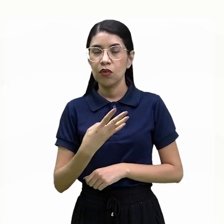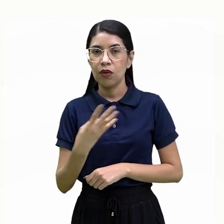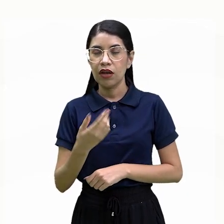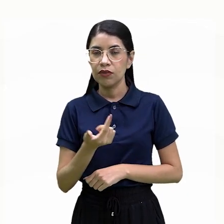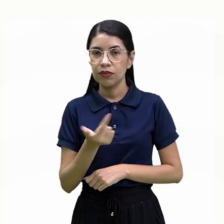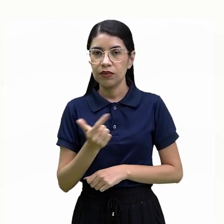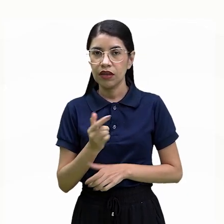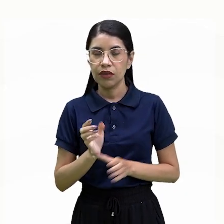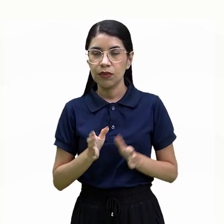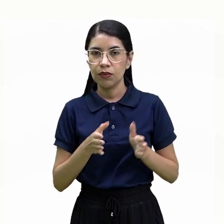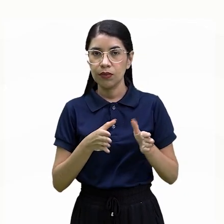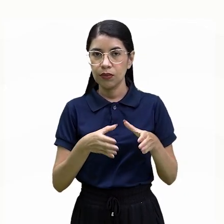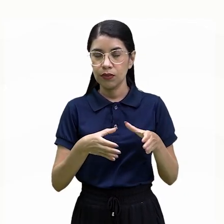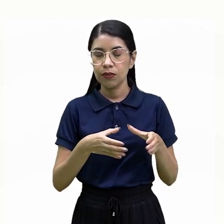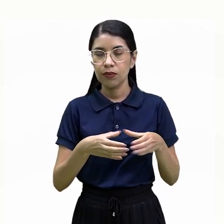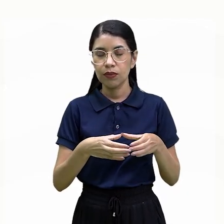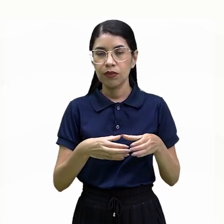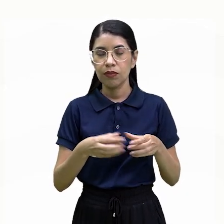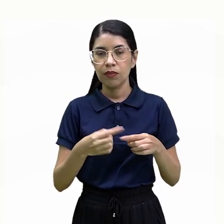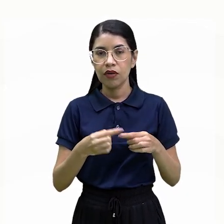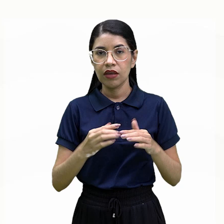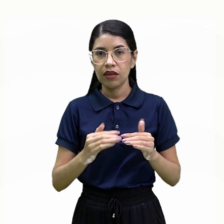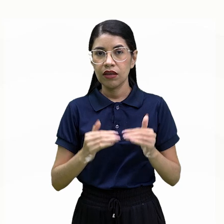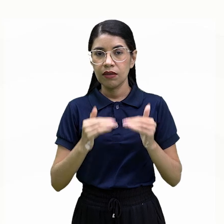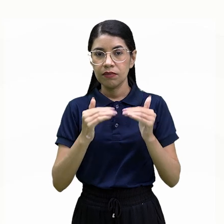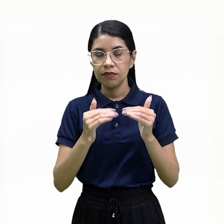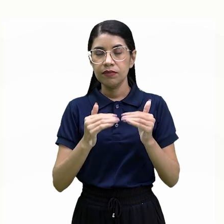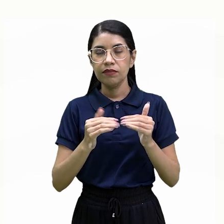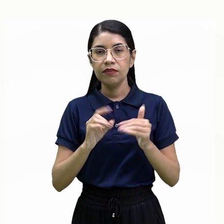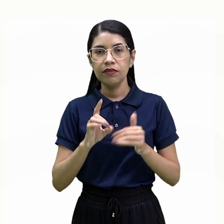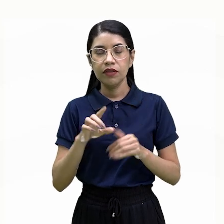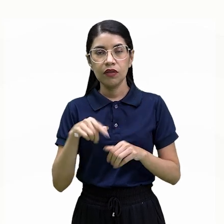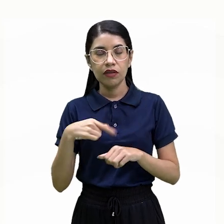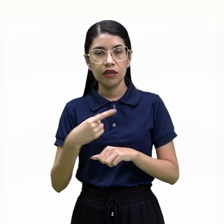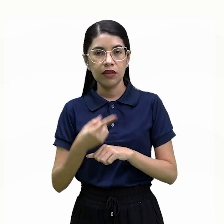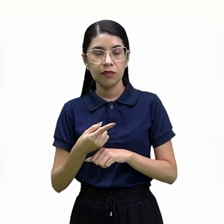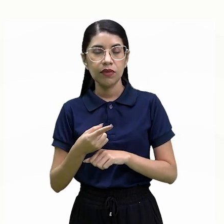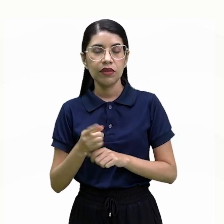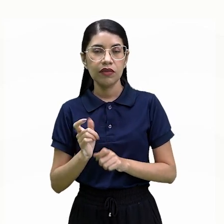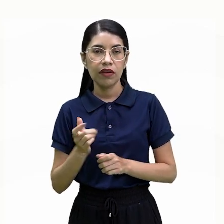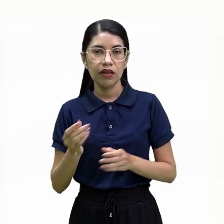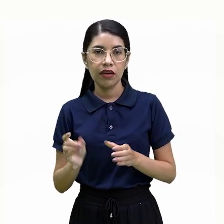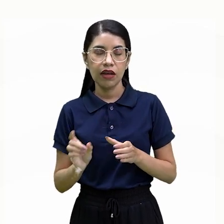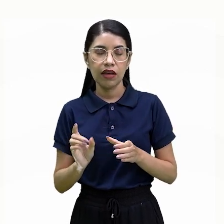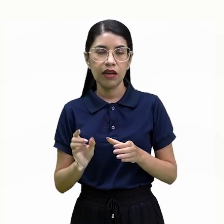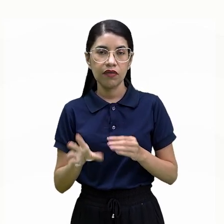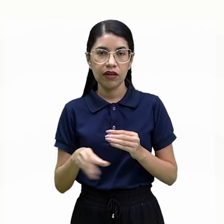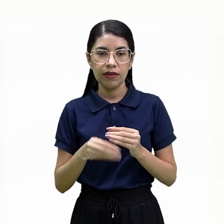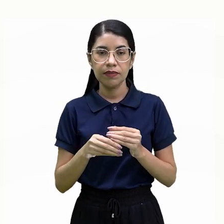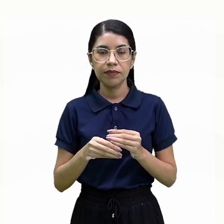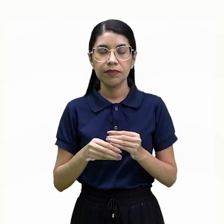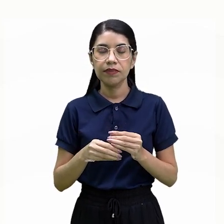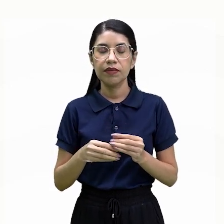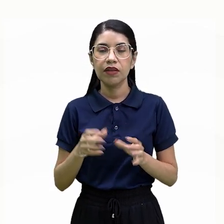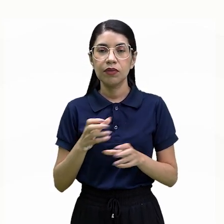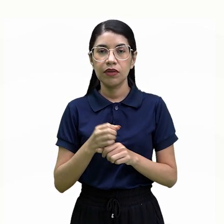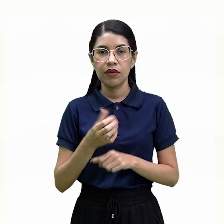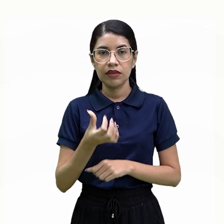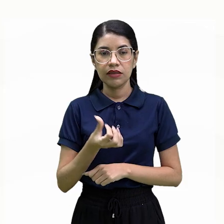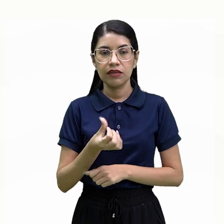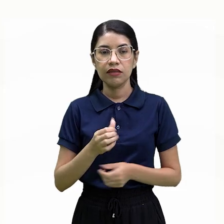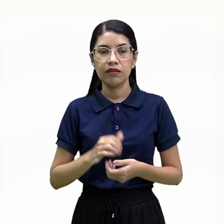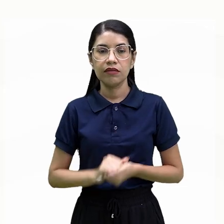entrou, porque ele é limite superior. Então, ele só vai entrar na próxima. Então, ó, 4.